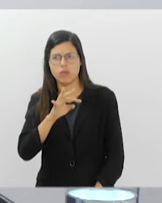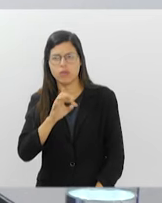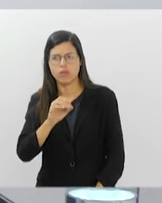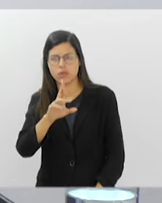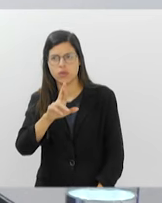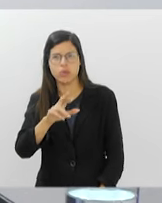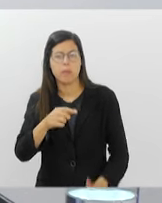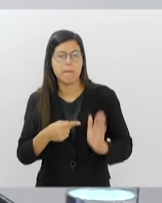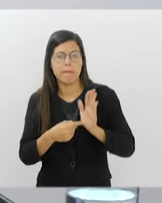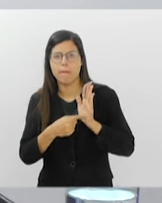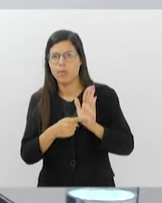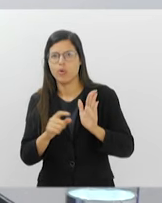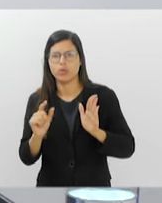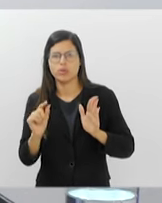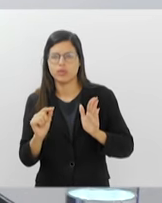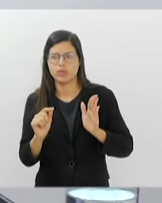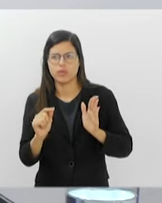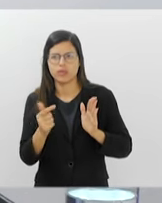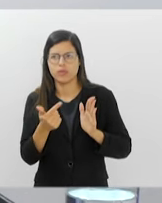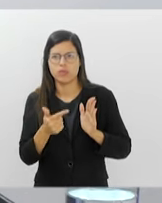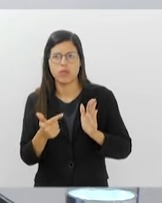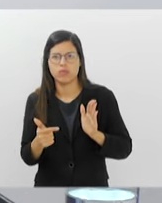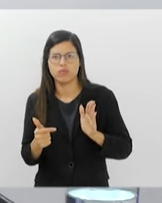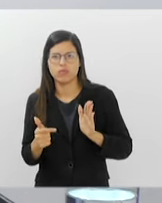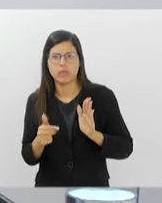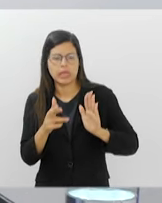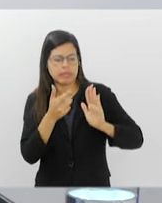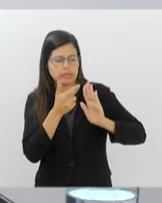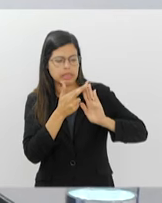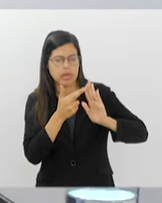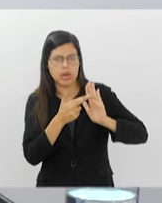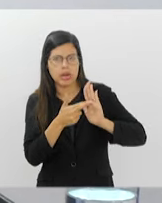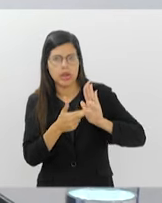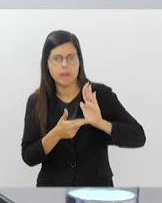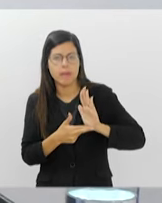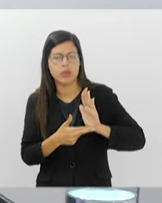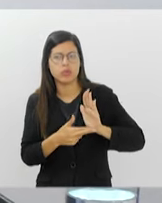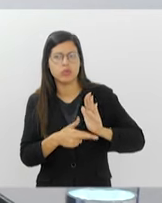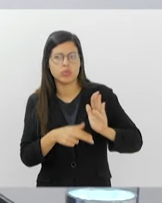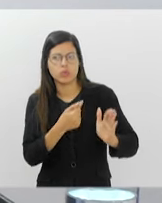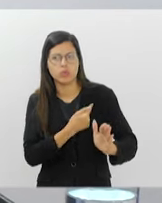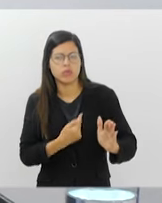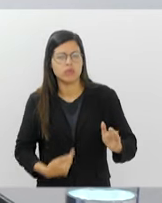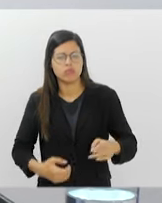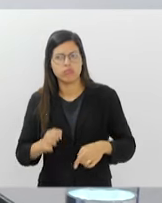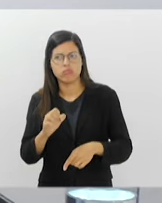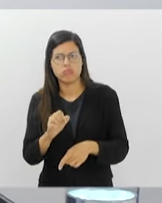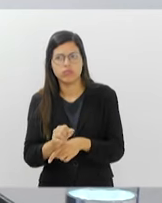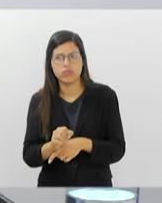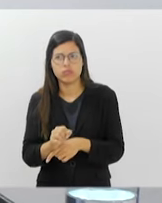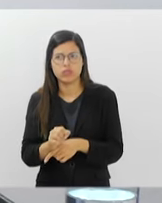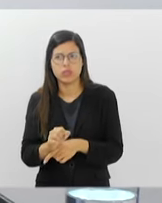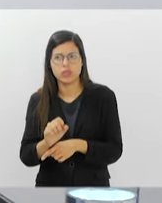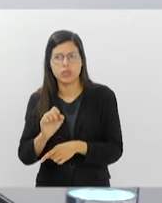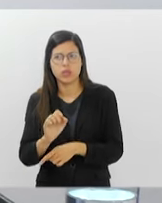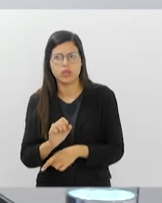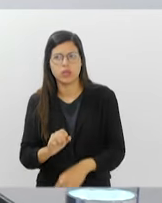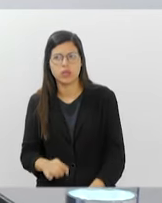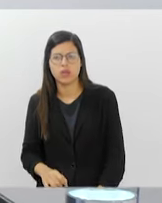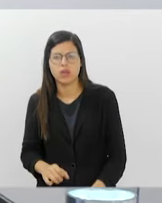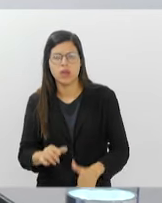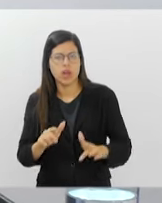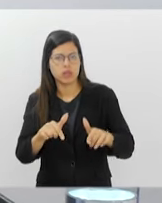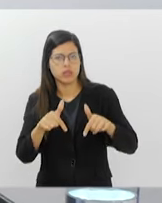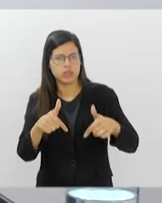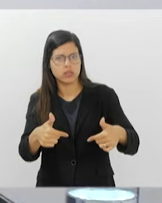que mostra que não há qualquer regramento no âmbito do Governo do Estado para individualizar as ações relacionadas